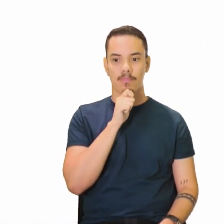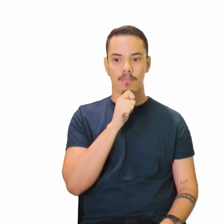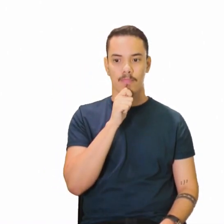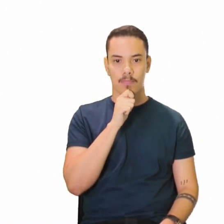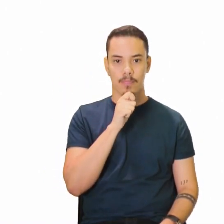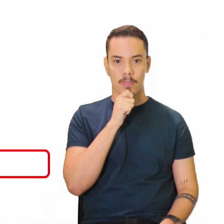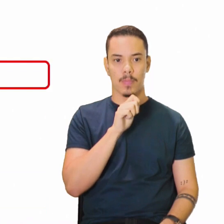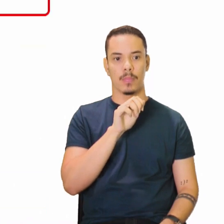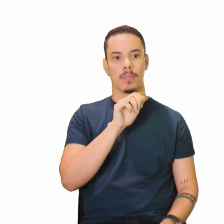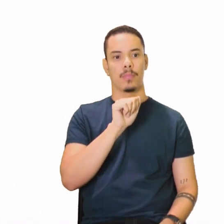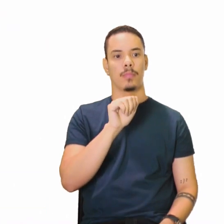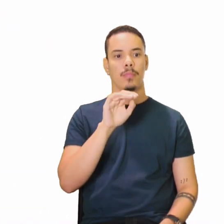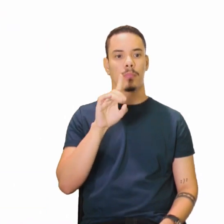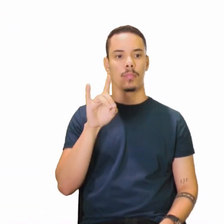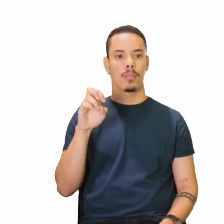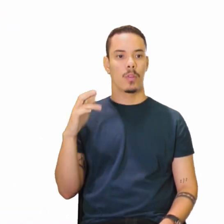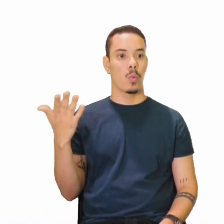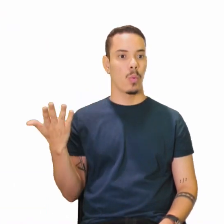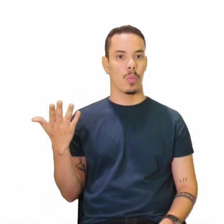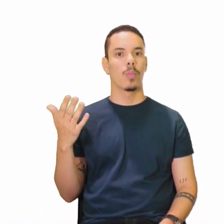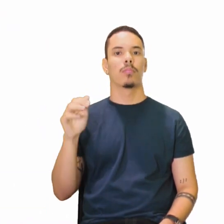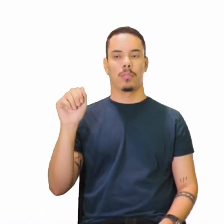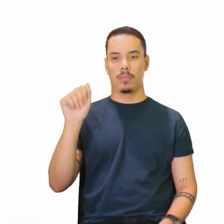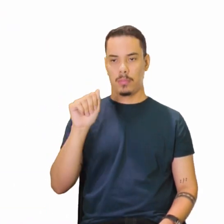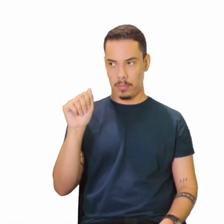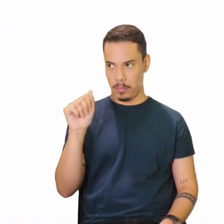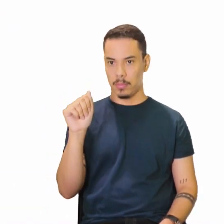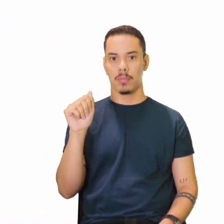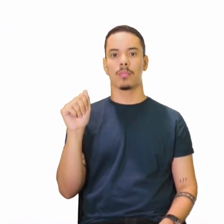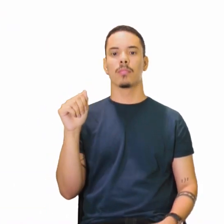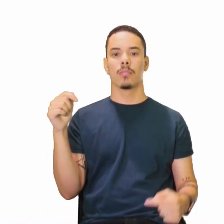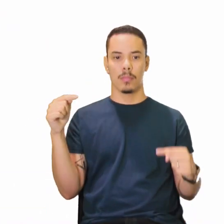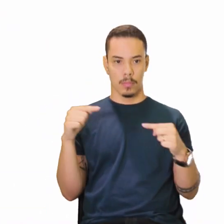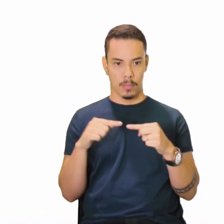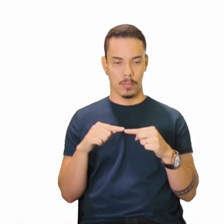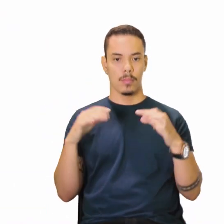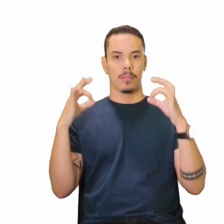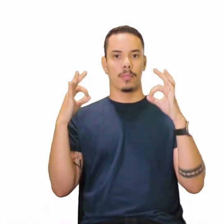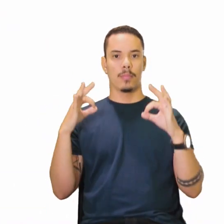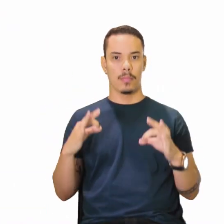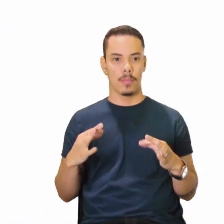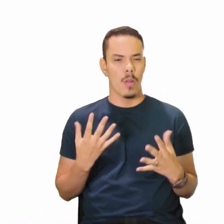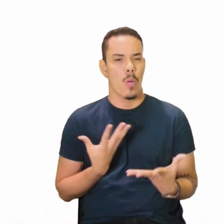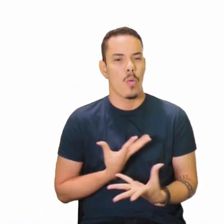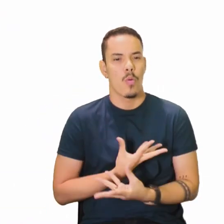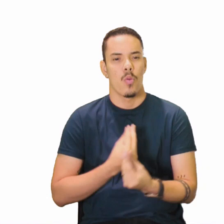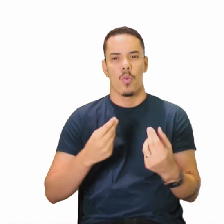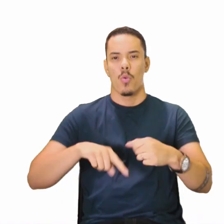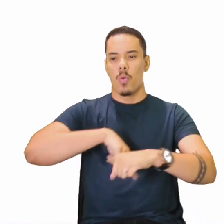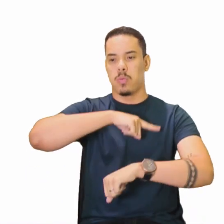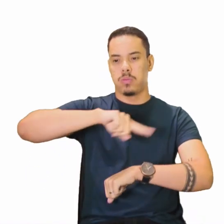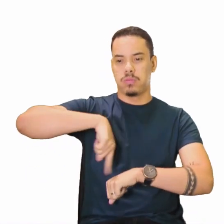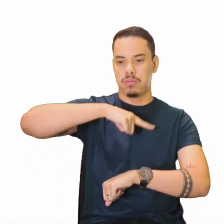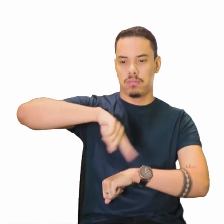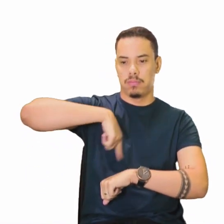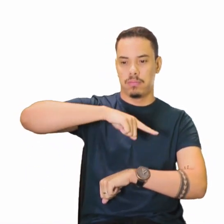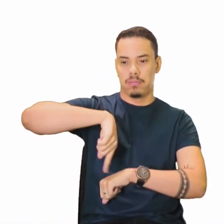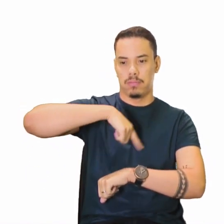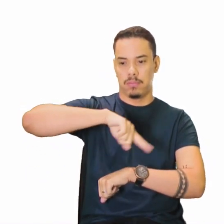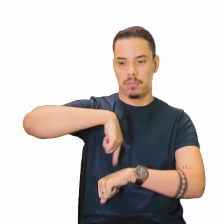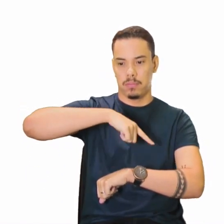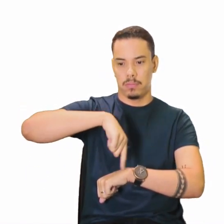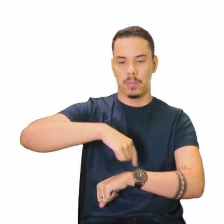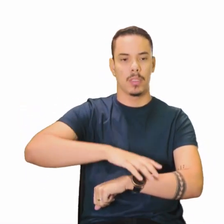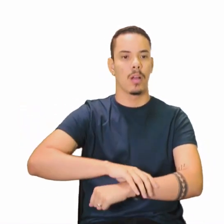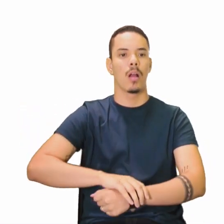indefinido? A, B, C, D ou E? Olha só, amadinho, muitas horas, muitas,